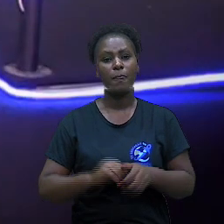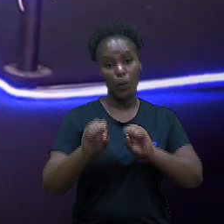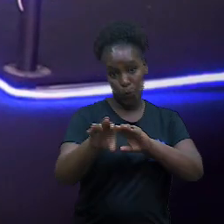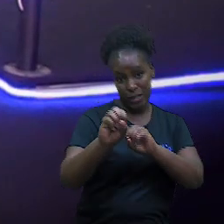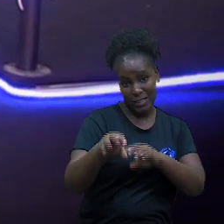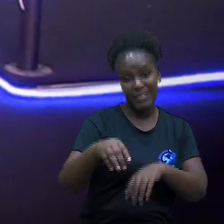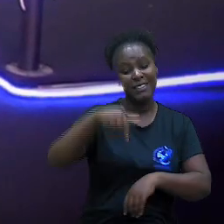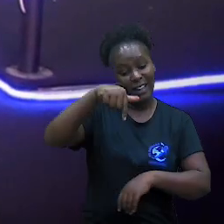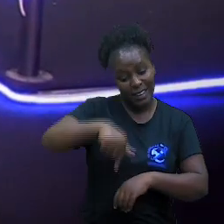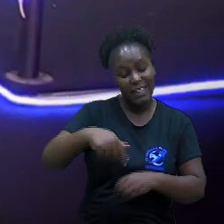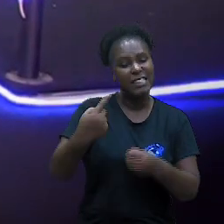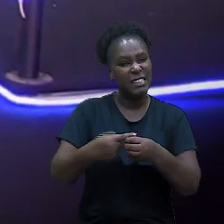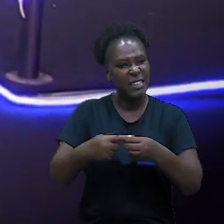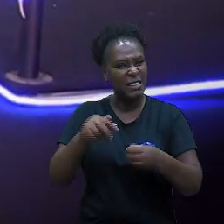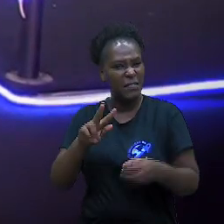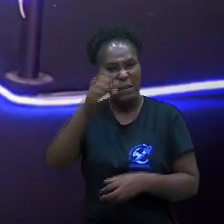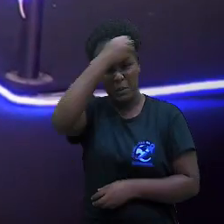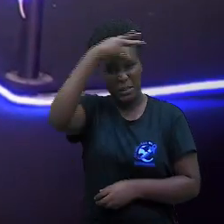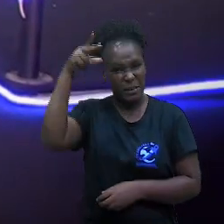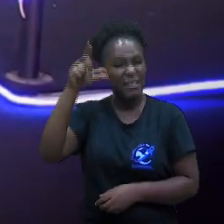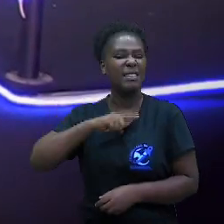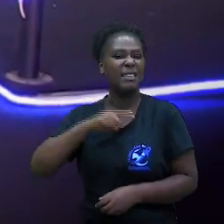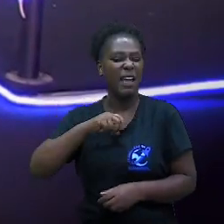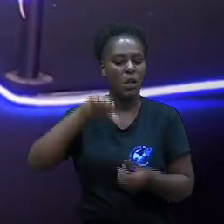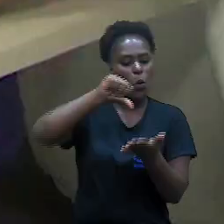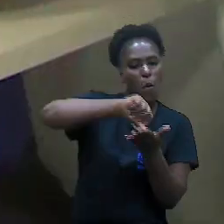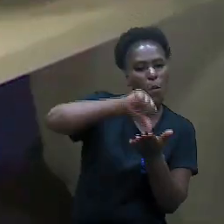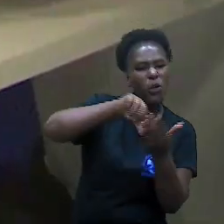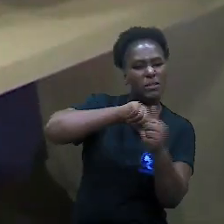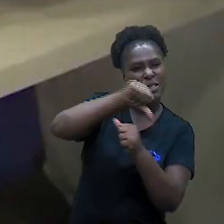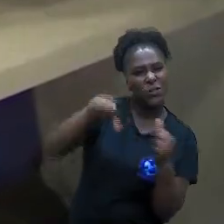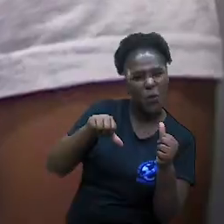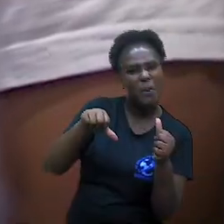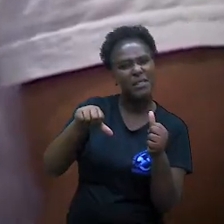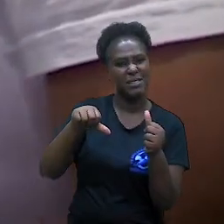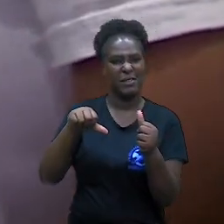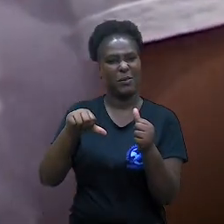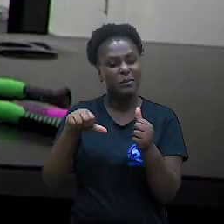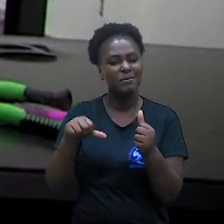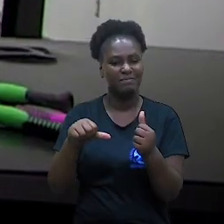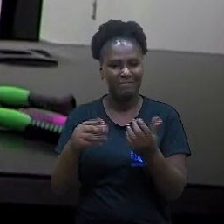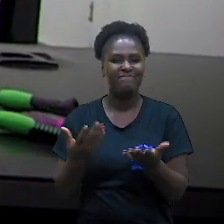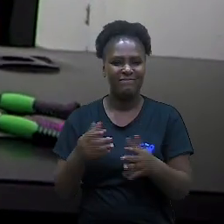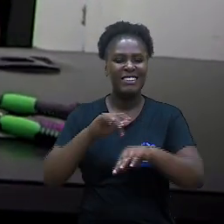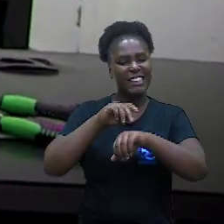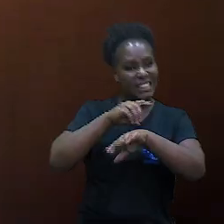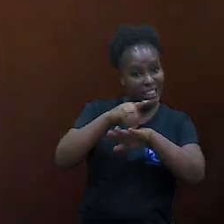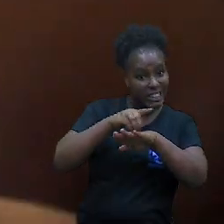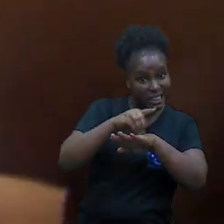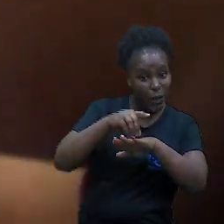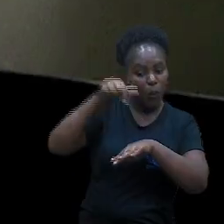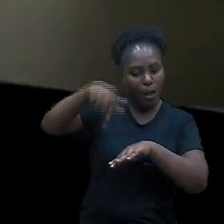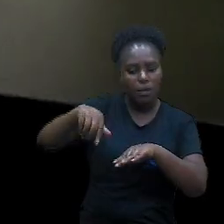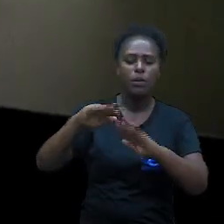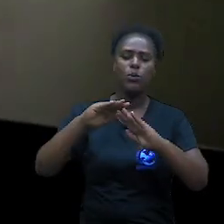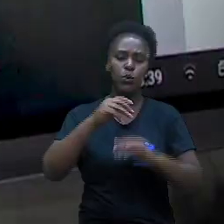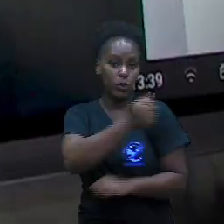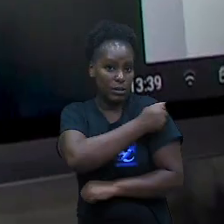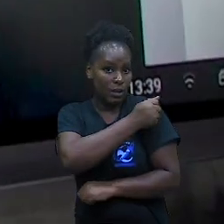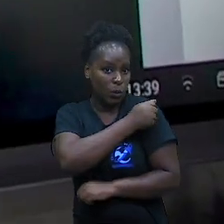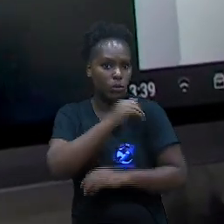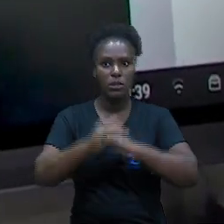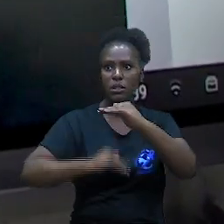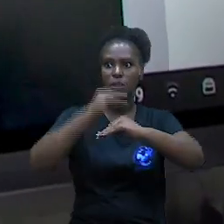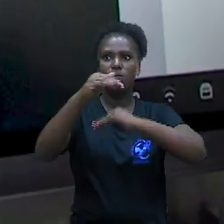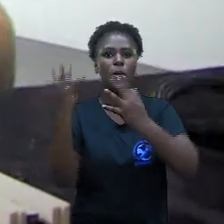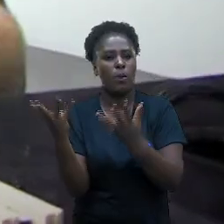Ensino Municipal de Valadares tem o Polo de Transformação Digital. Aqui os estudantes desenvolvem suas habilidades em tecnologia, como